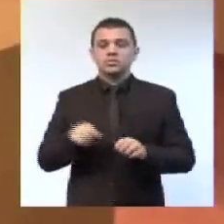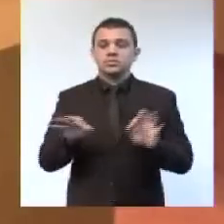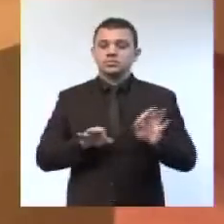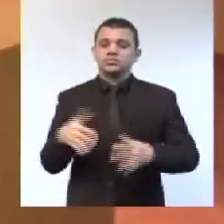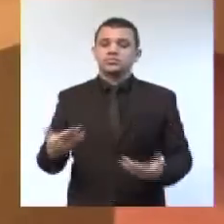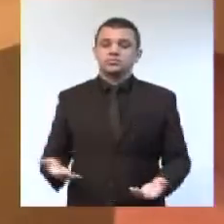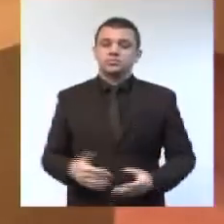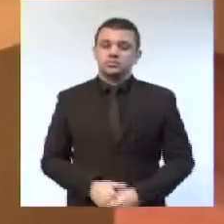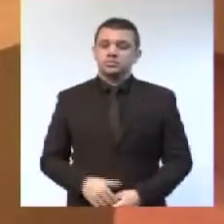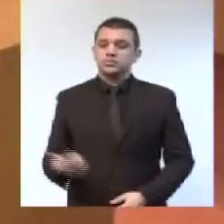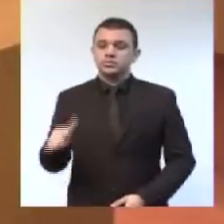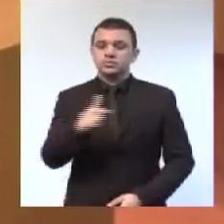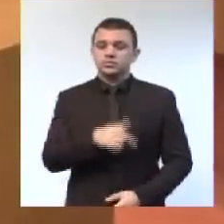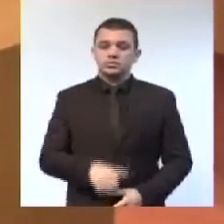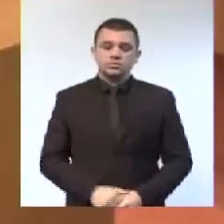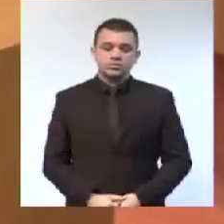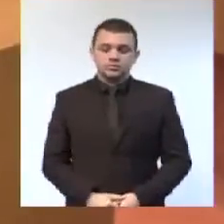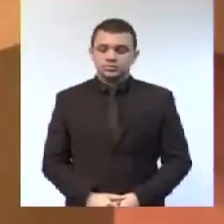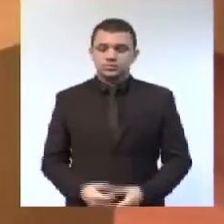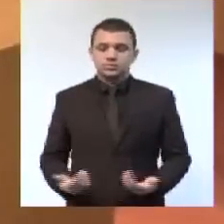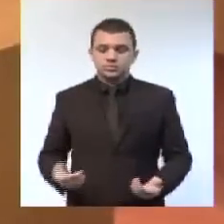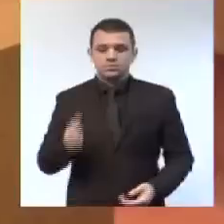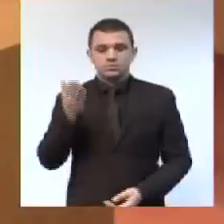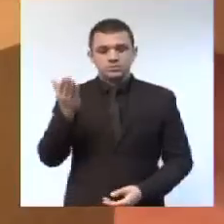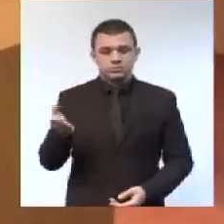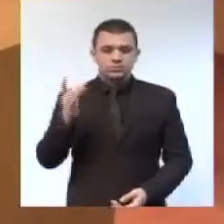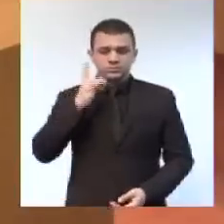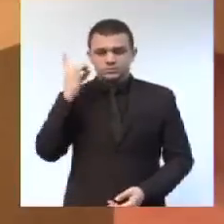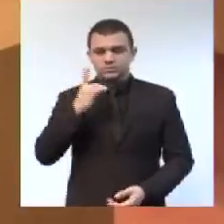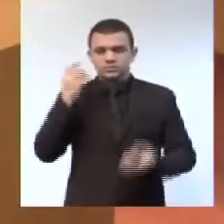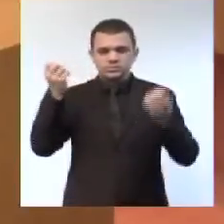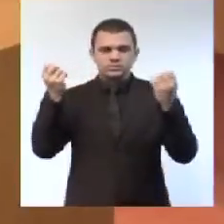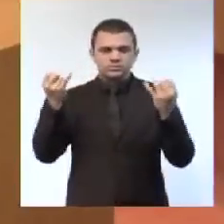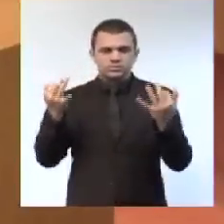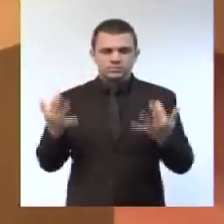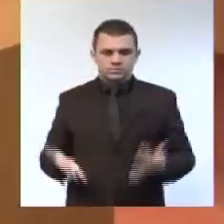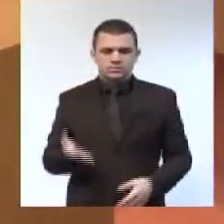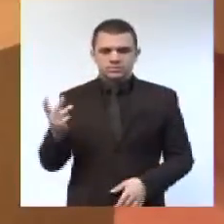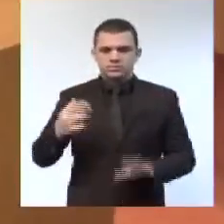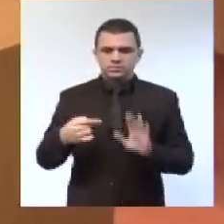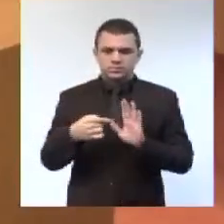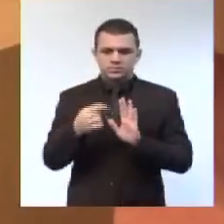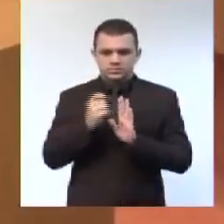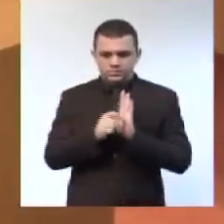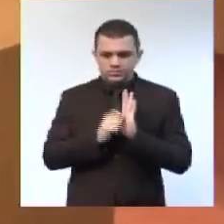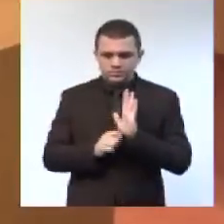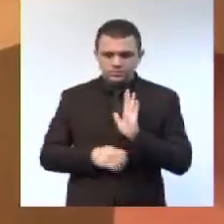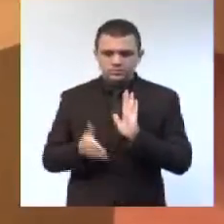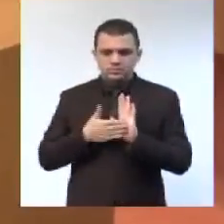tem. A senhora fala, deputada, na sua nota,